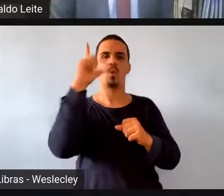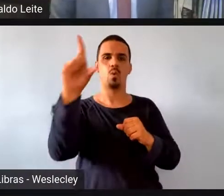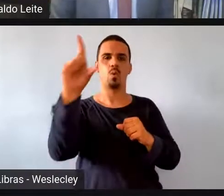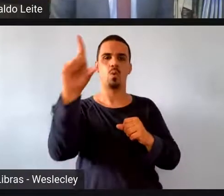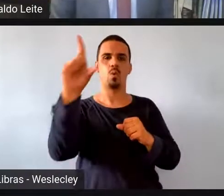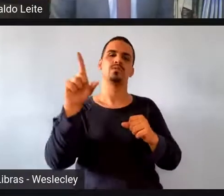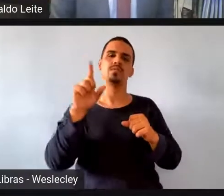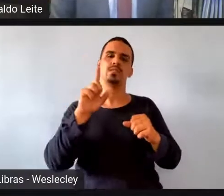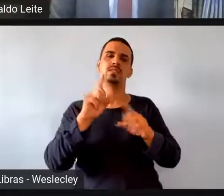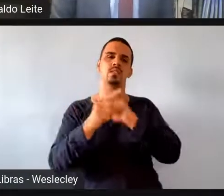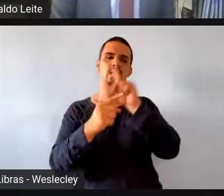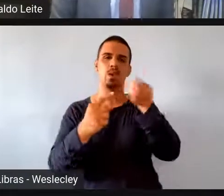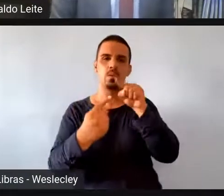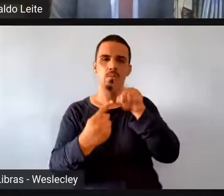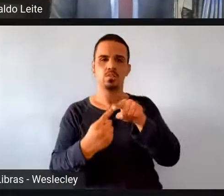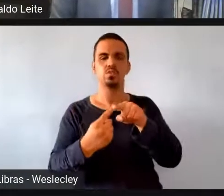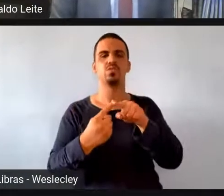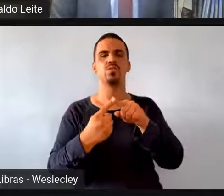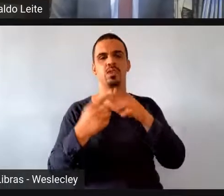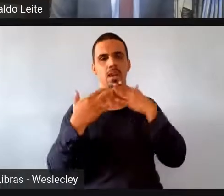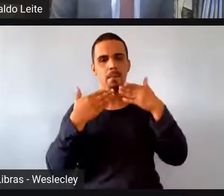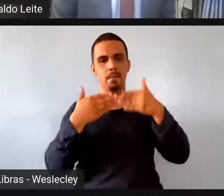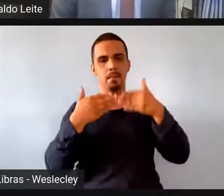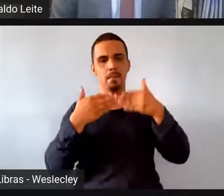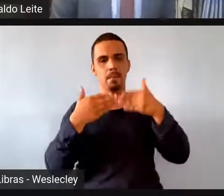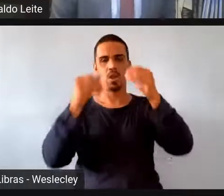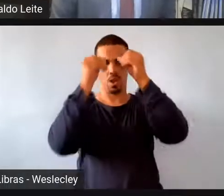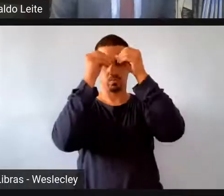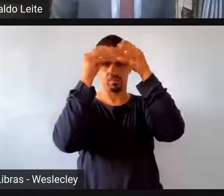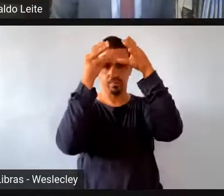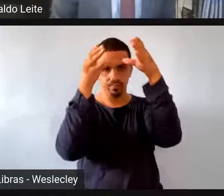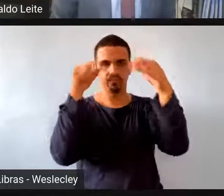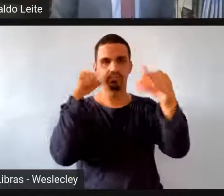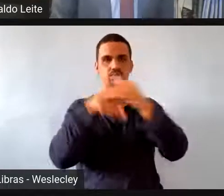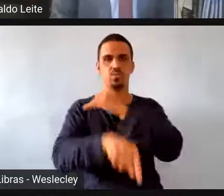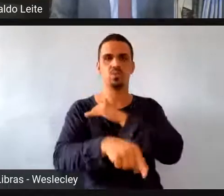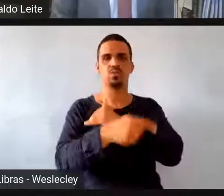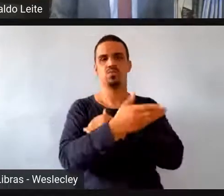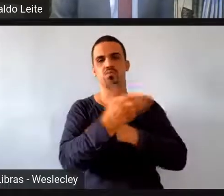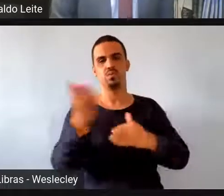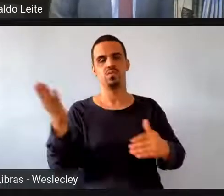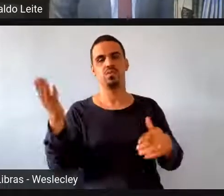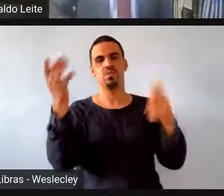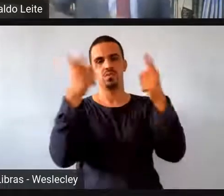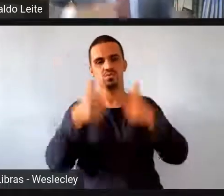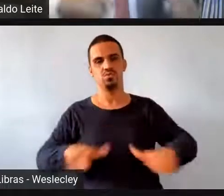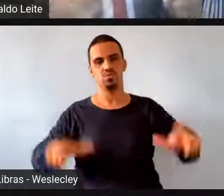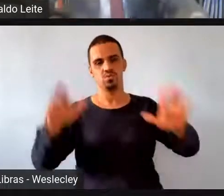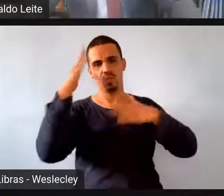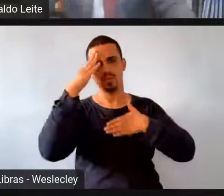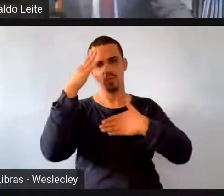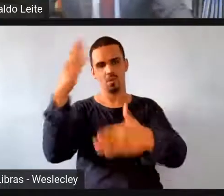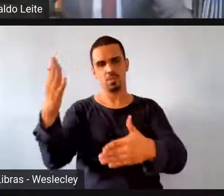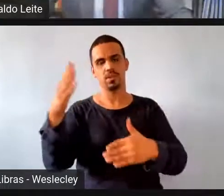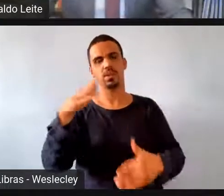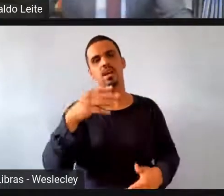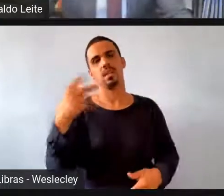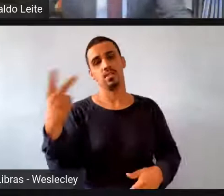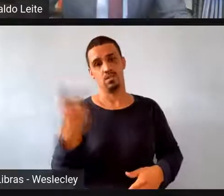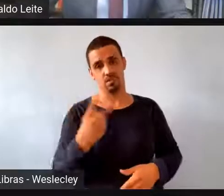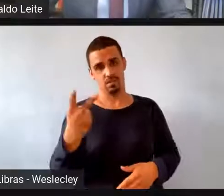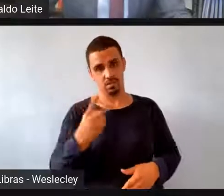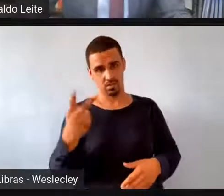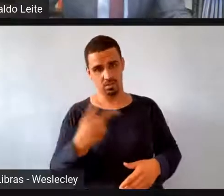de enriquecer e qualificar ainda mais o debate eleitoral. Mais uma vez, então, muito obrigado, Bruno Caraza e